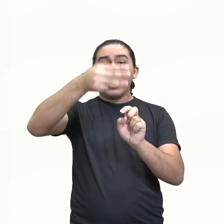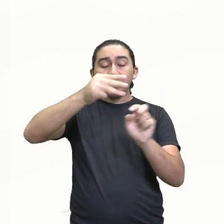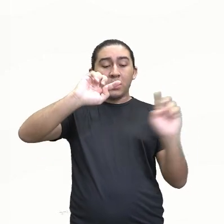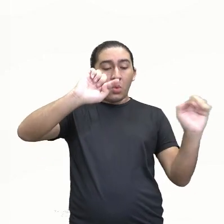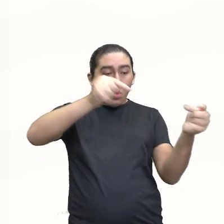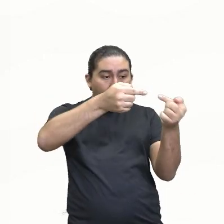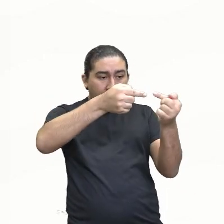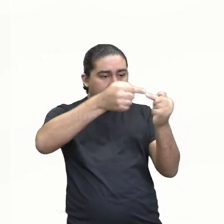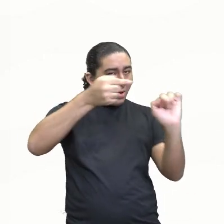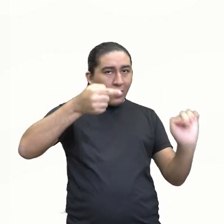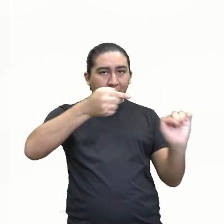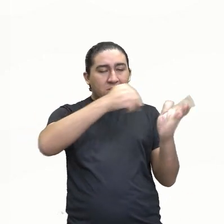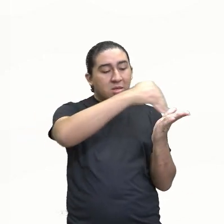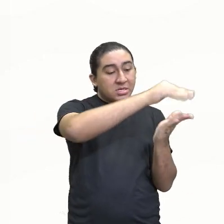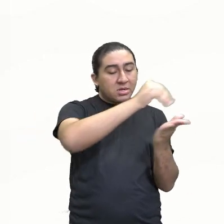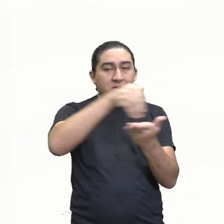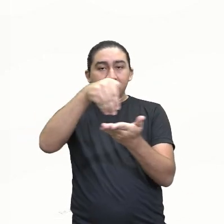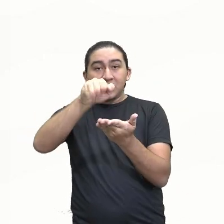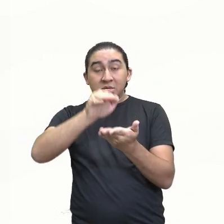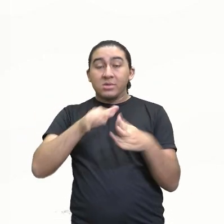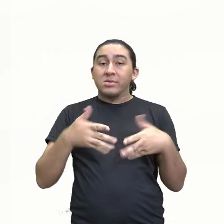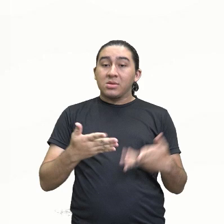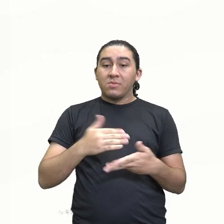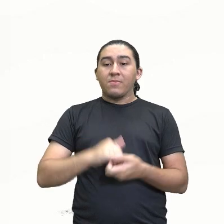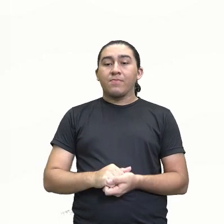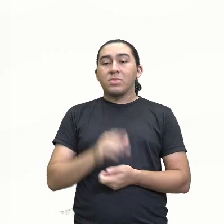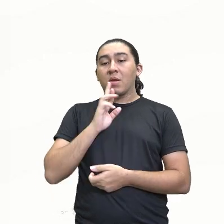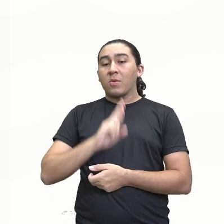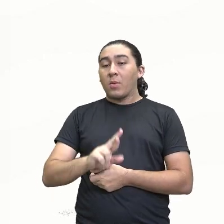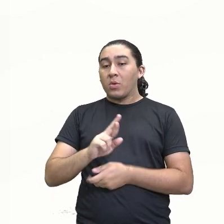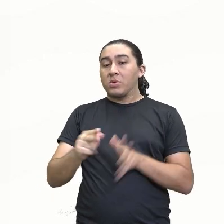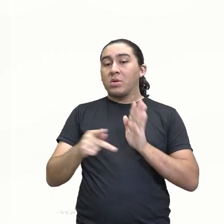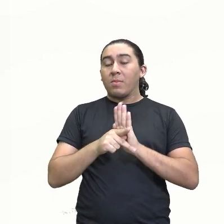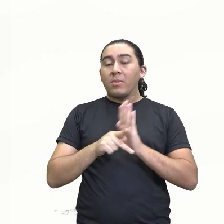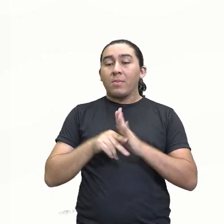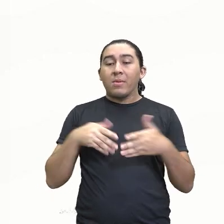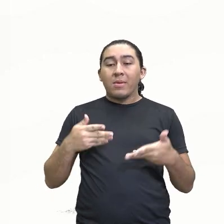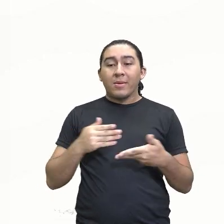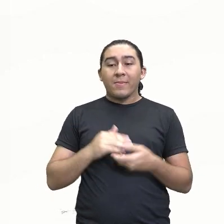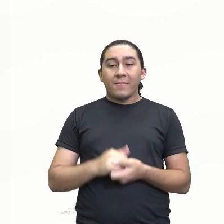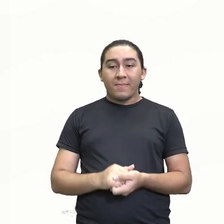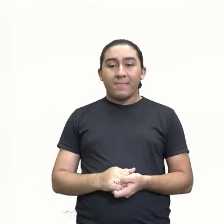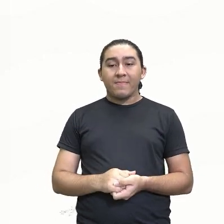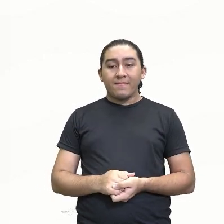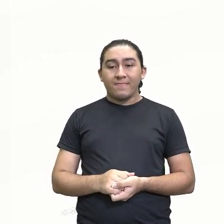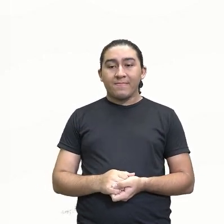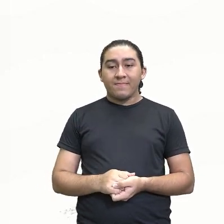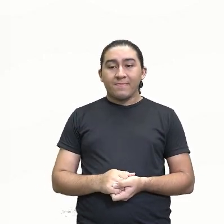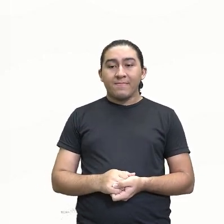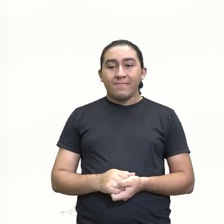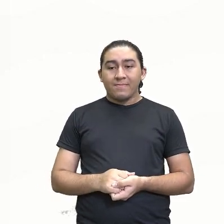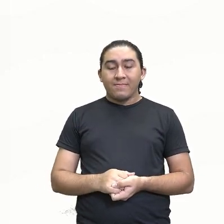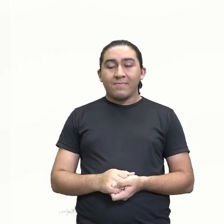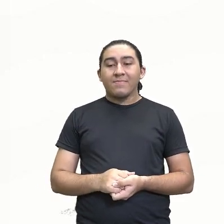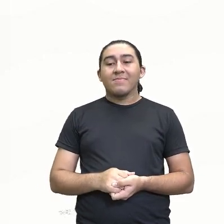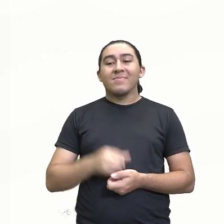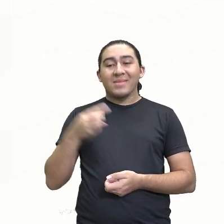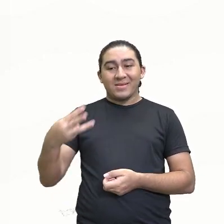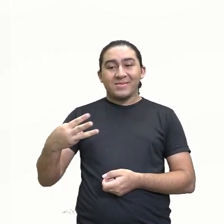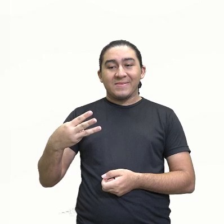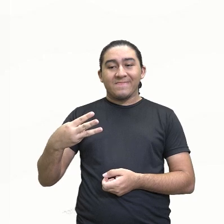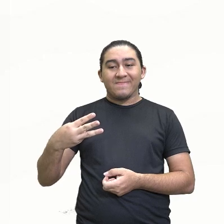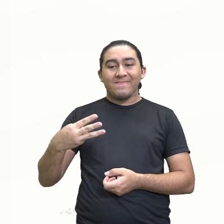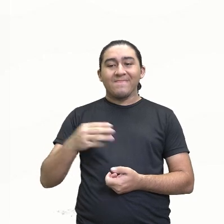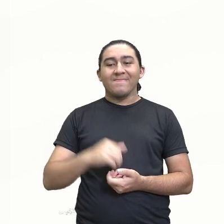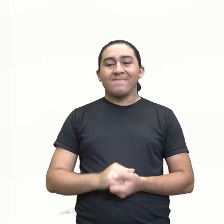Certo? Então, o resultado aí, então, de log de 7 na base, raiz cúbica de 7, isso é igual a